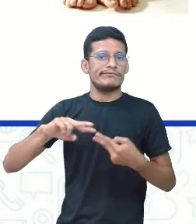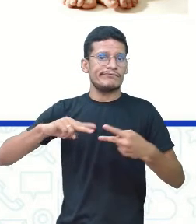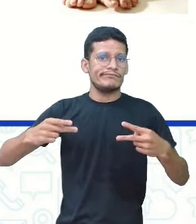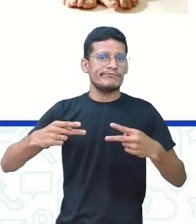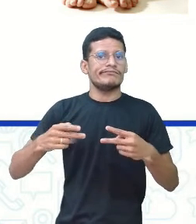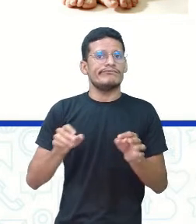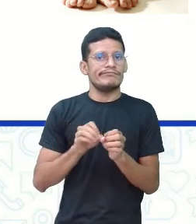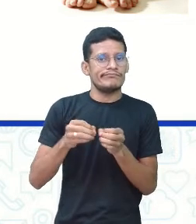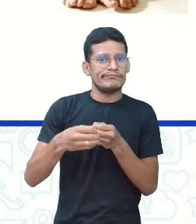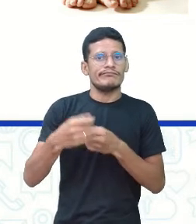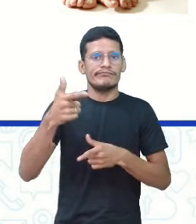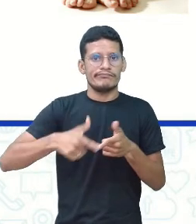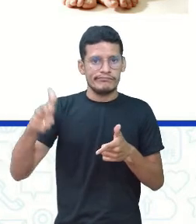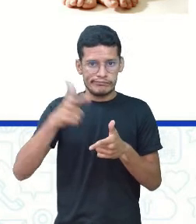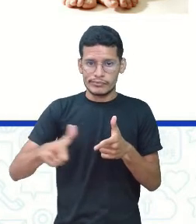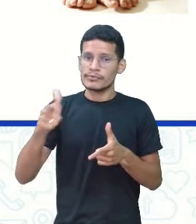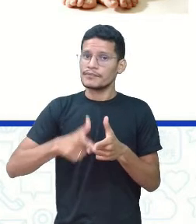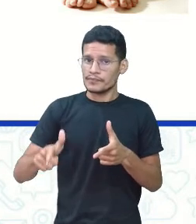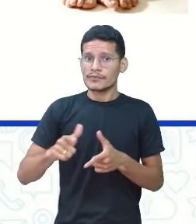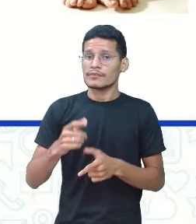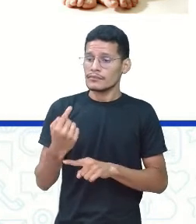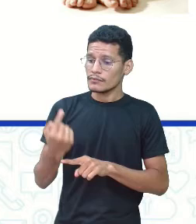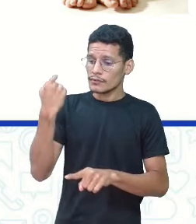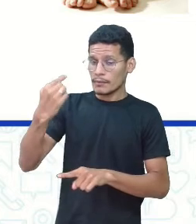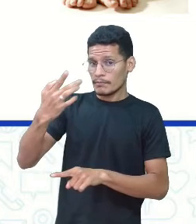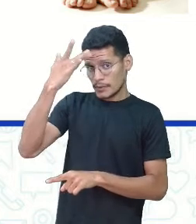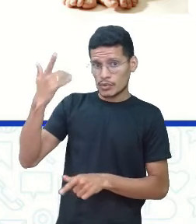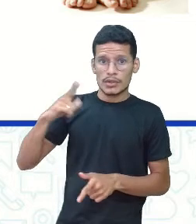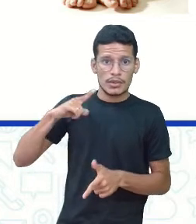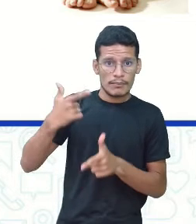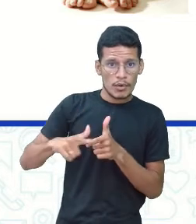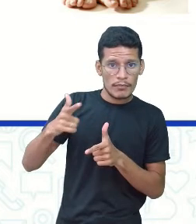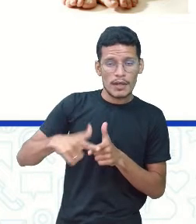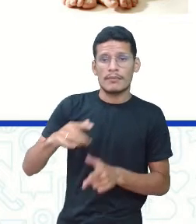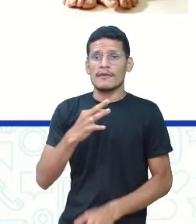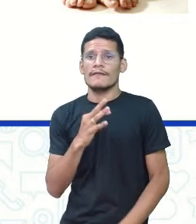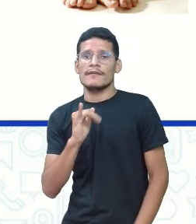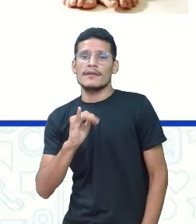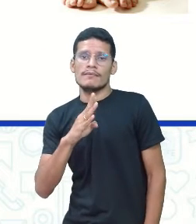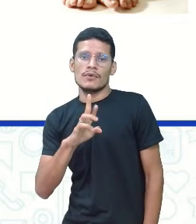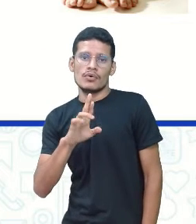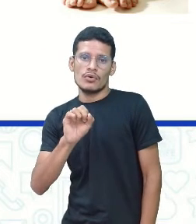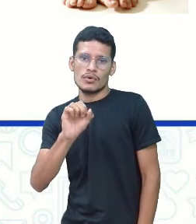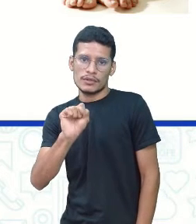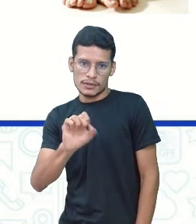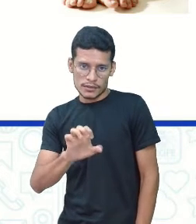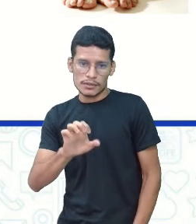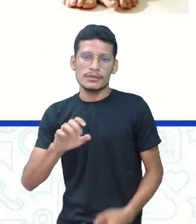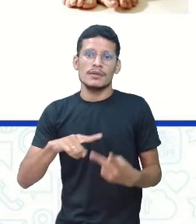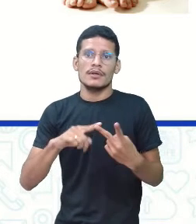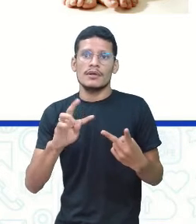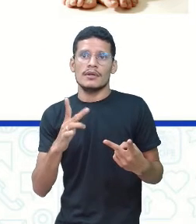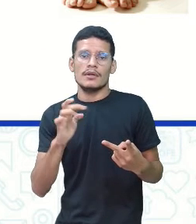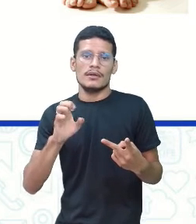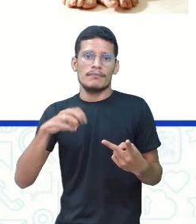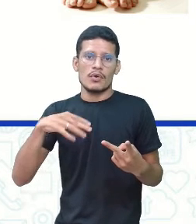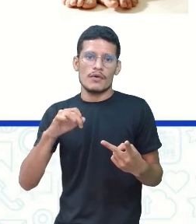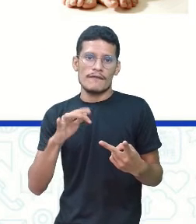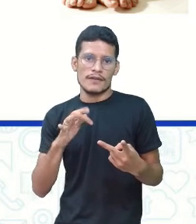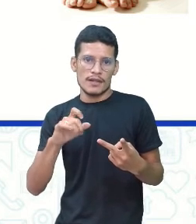defeituoso. Então, antigamente, as pessoas que nasciam com algum problema, como a fibrose cística, a hemofilia,